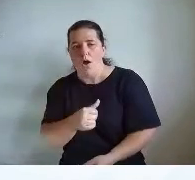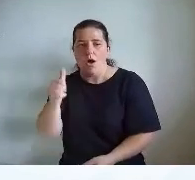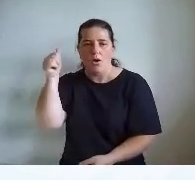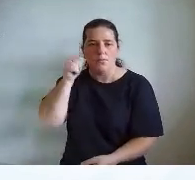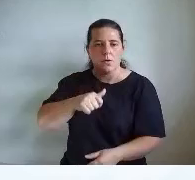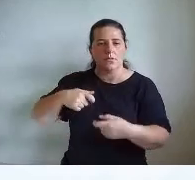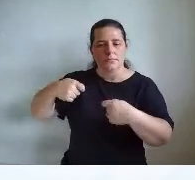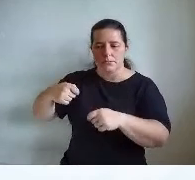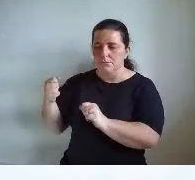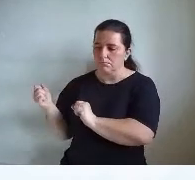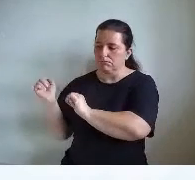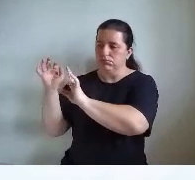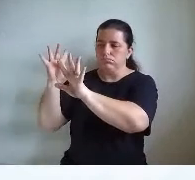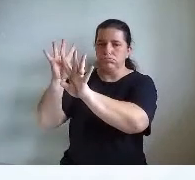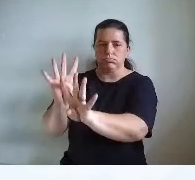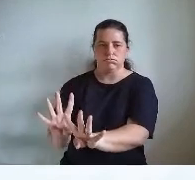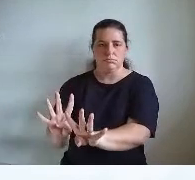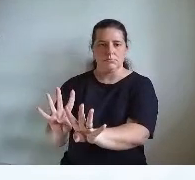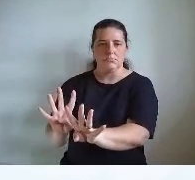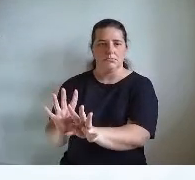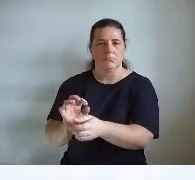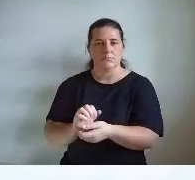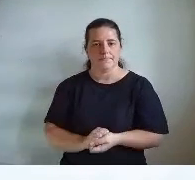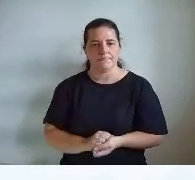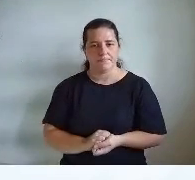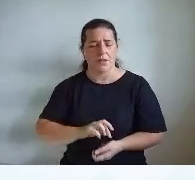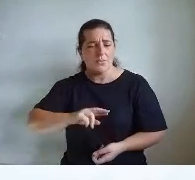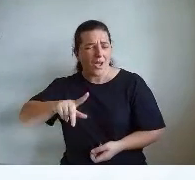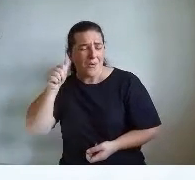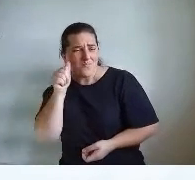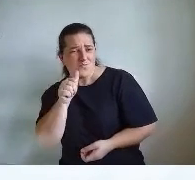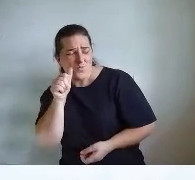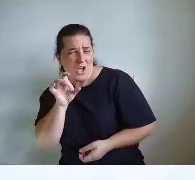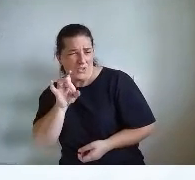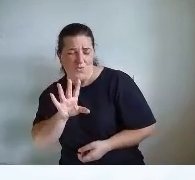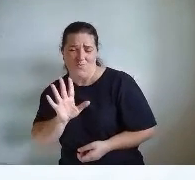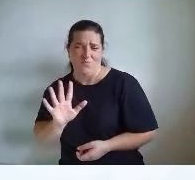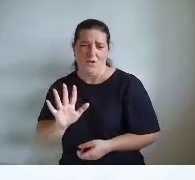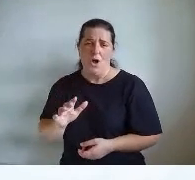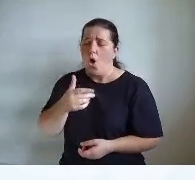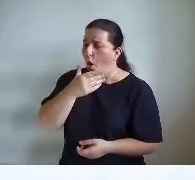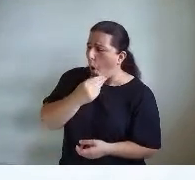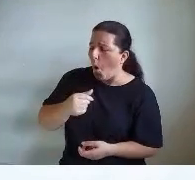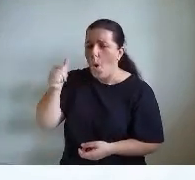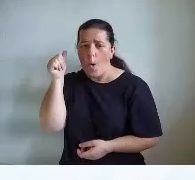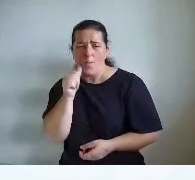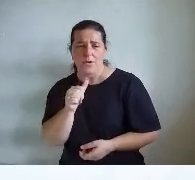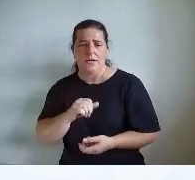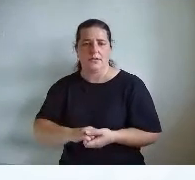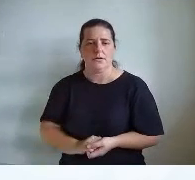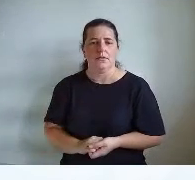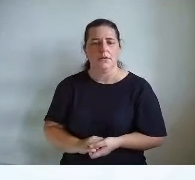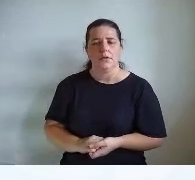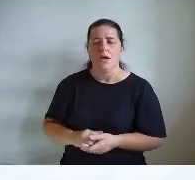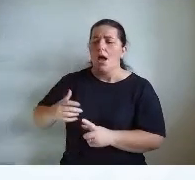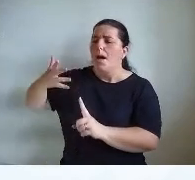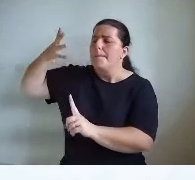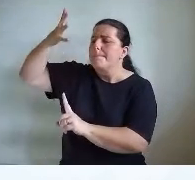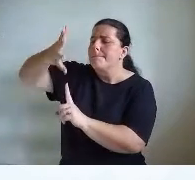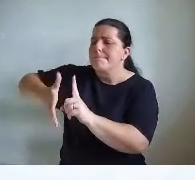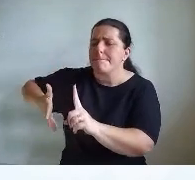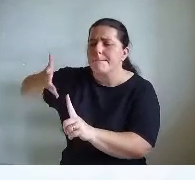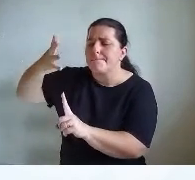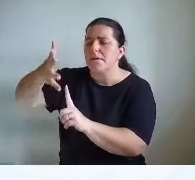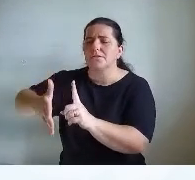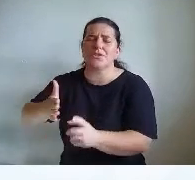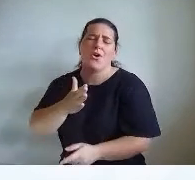estamos falando aqui só de um nicho de mulheres, não. Personalidades que possam vir e falar, como você falou agora, de